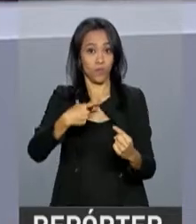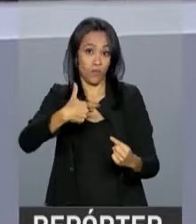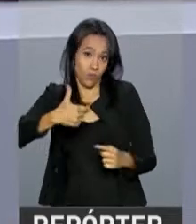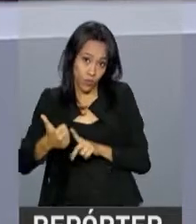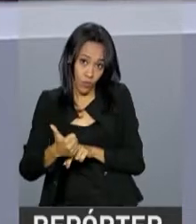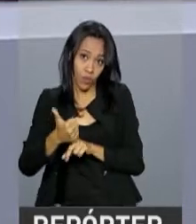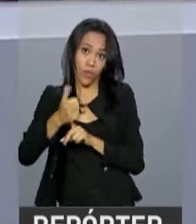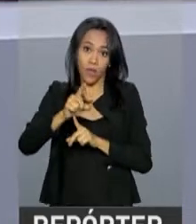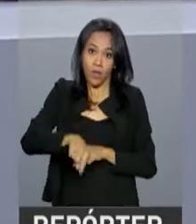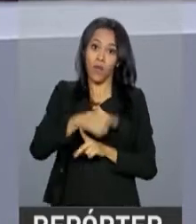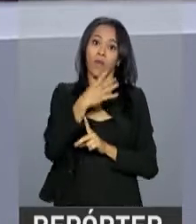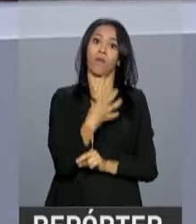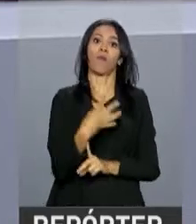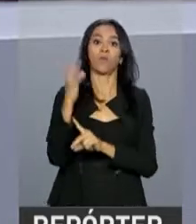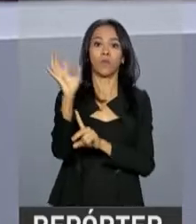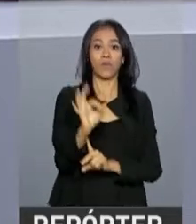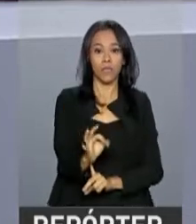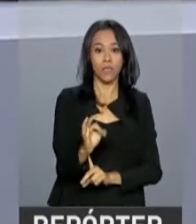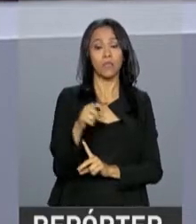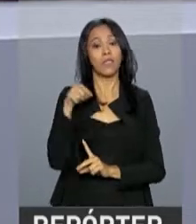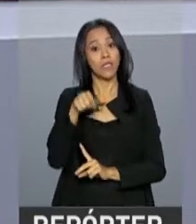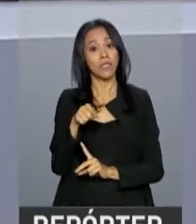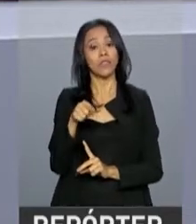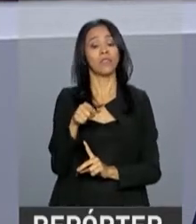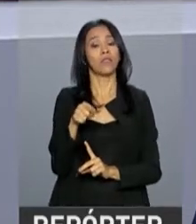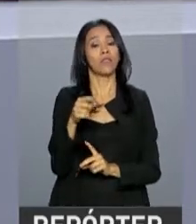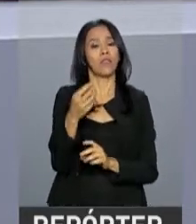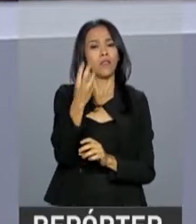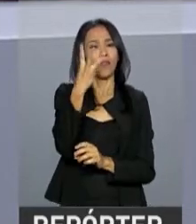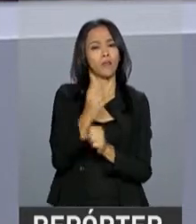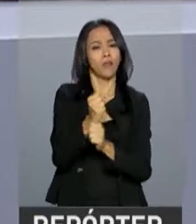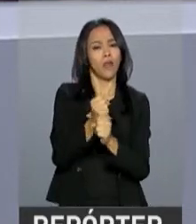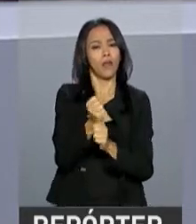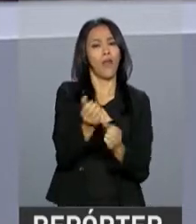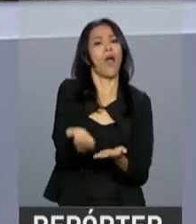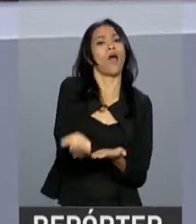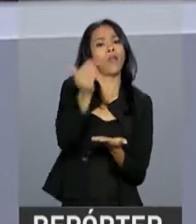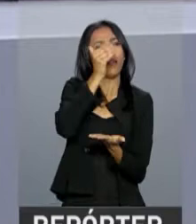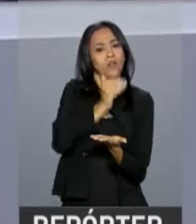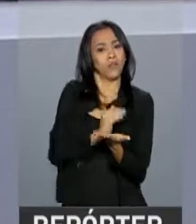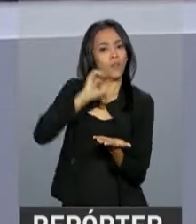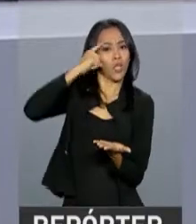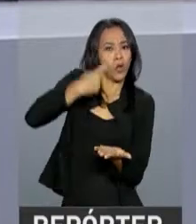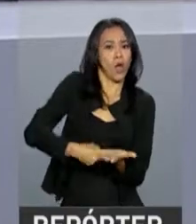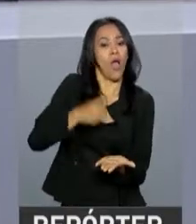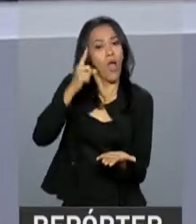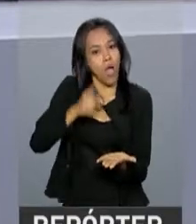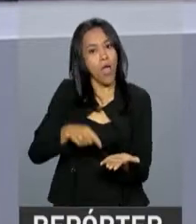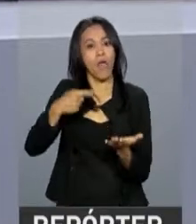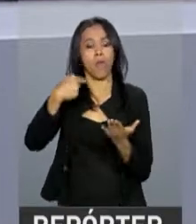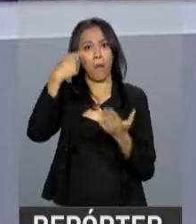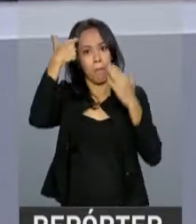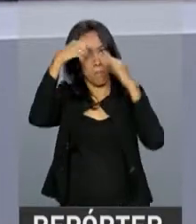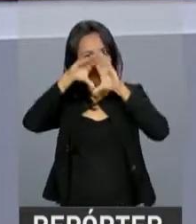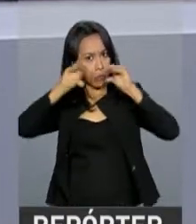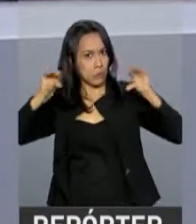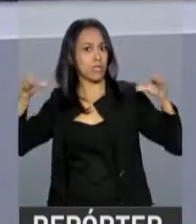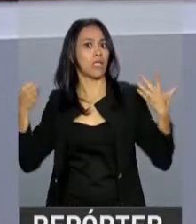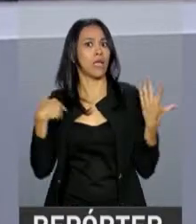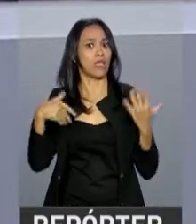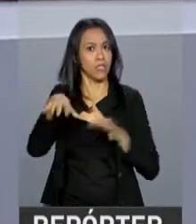governo a fixação da meta com três anos de antecedência representa a maturidade do sistema em vigor há quase 20